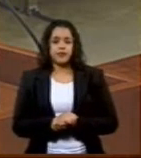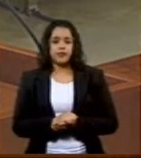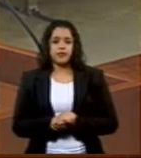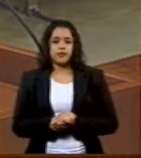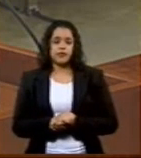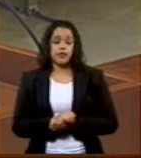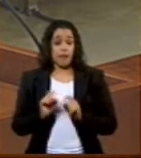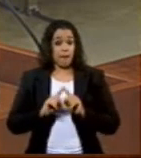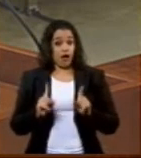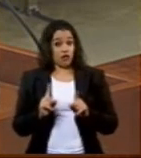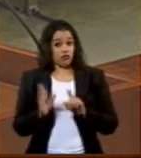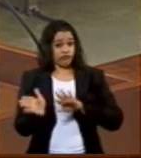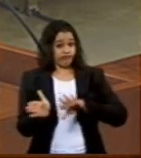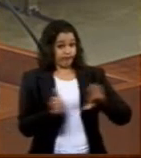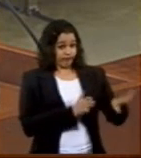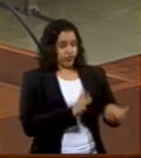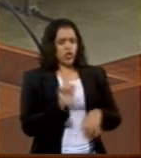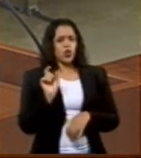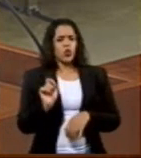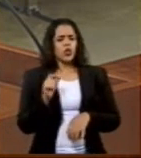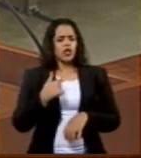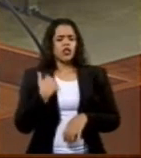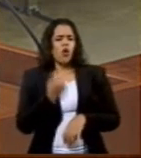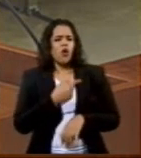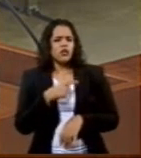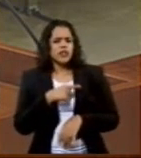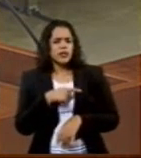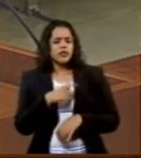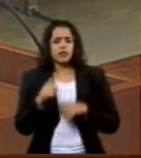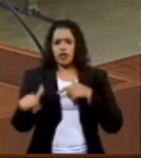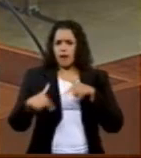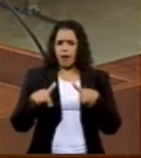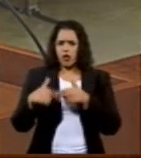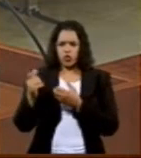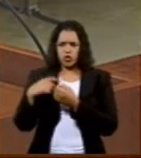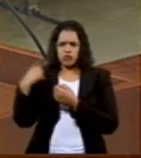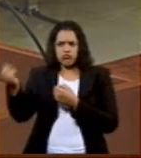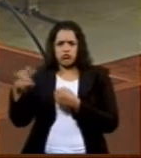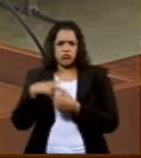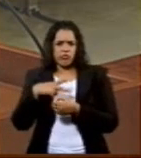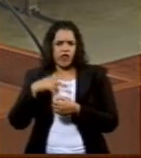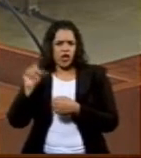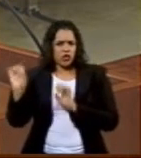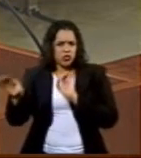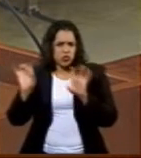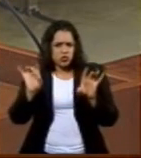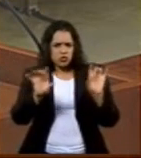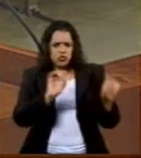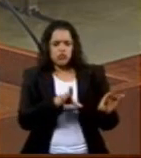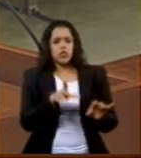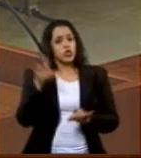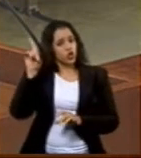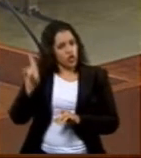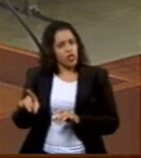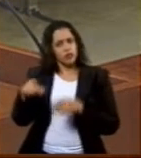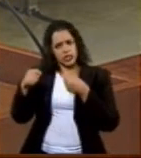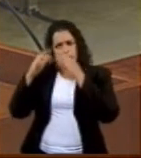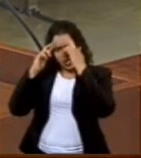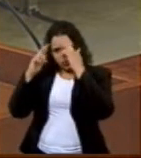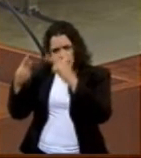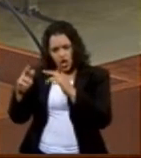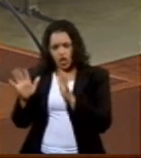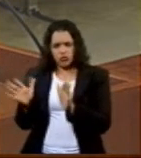De outro lado, o que temos são trabalhadores avulsos, os trabalhadores cujos direitos têm que sempre ser